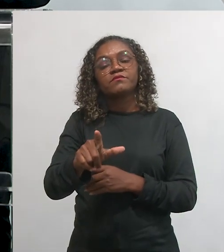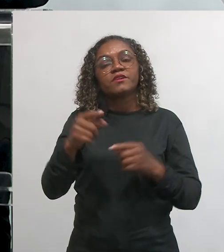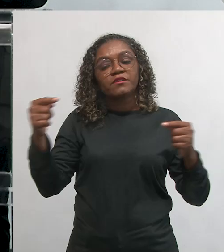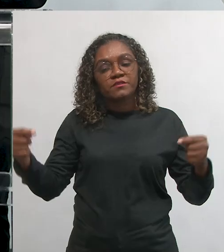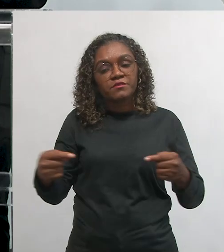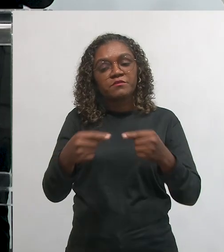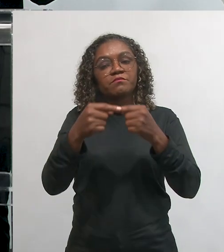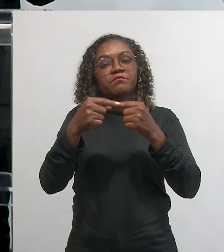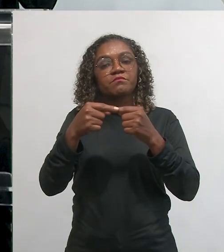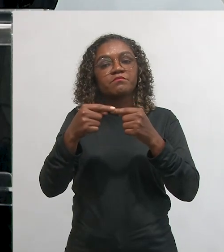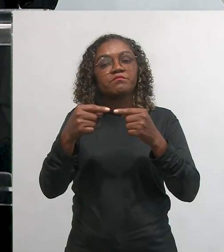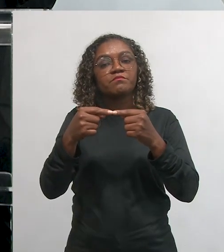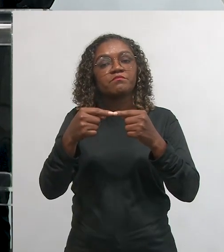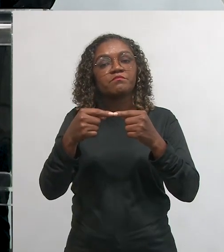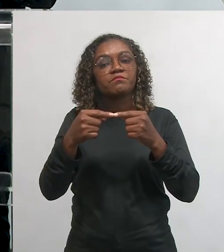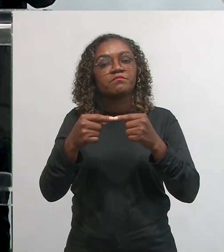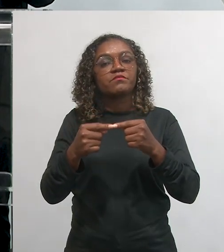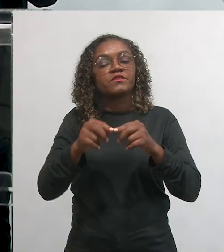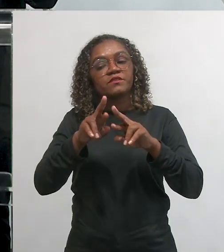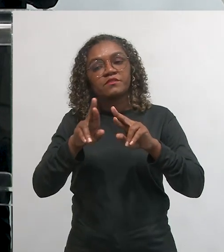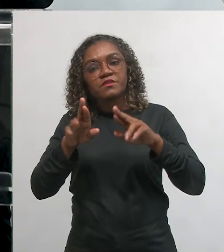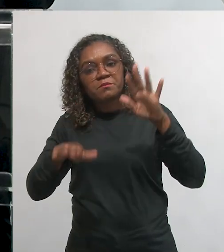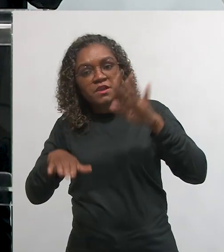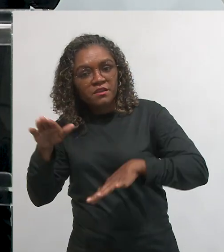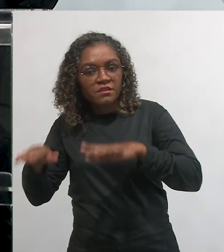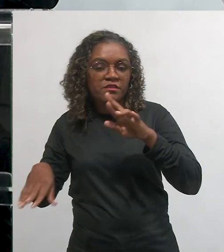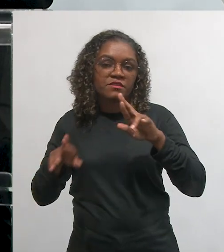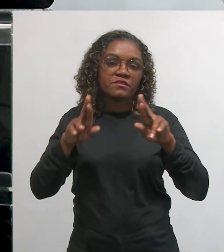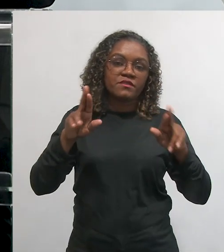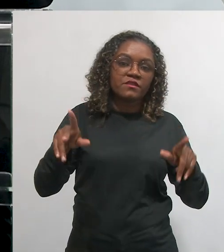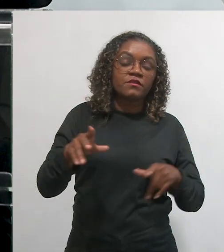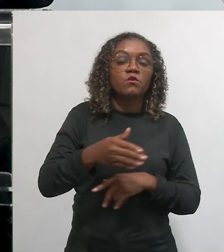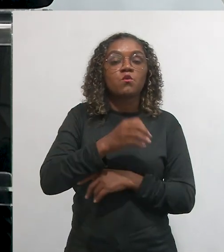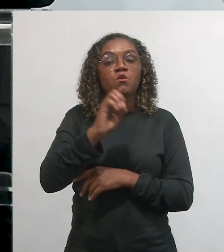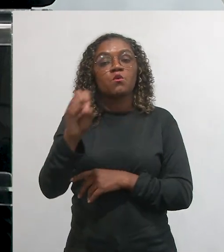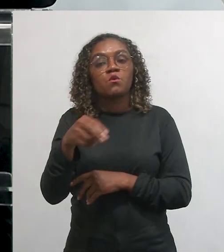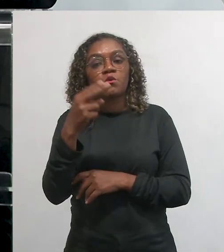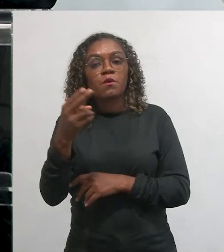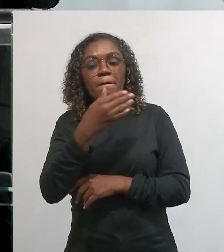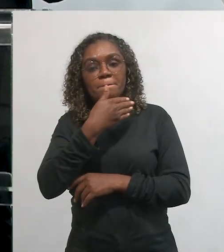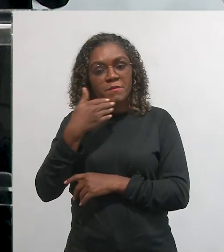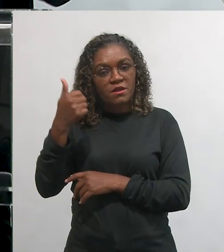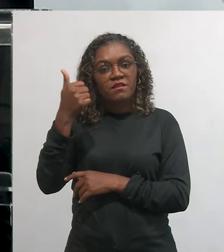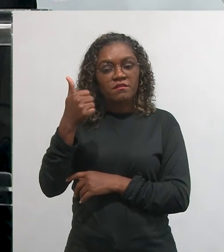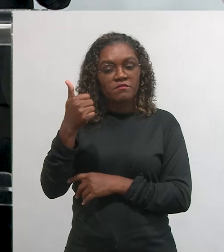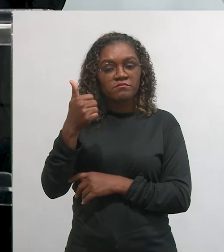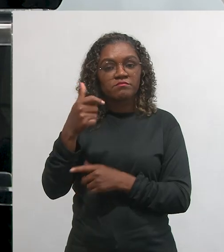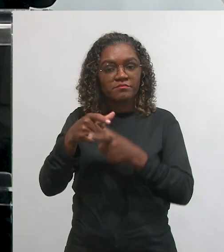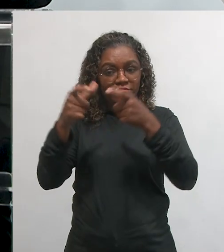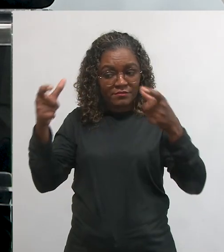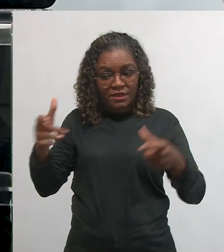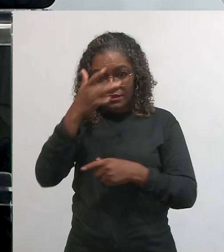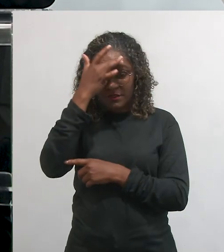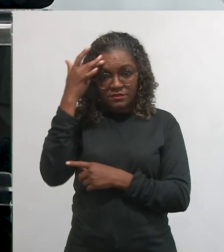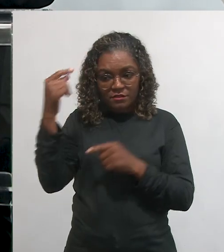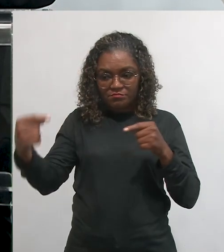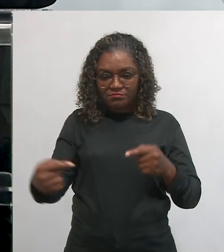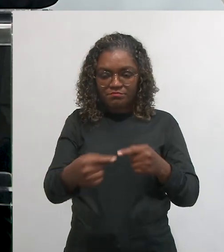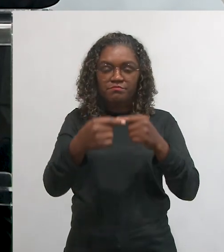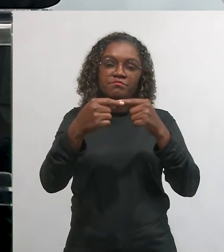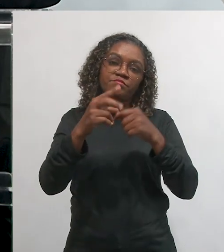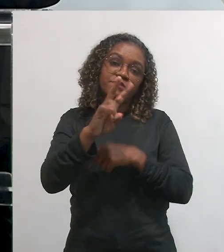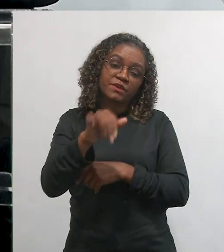né, com um novo consenso, um jurisconsenso talvez diferenciado e melhor para a maioria das